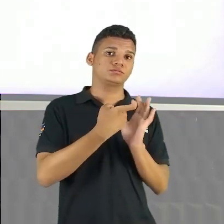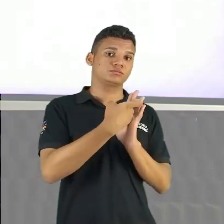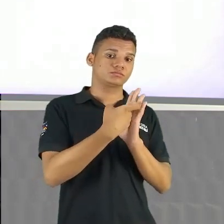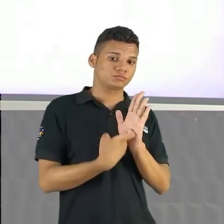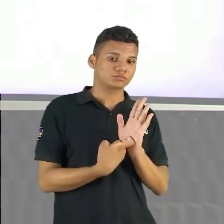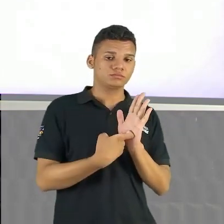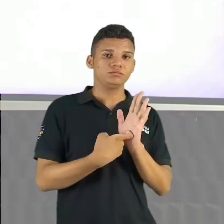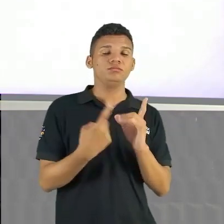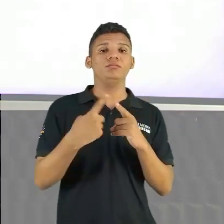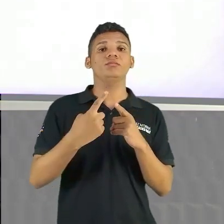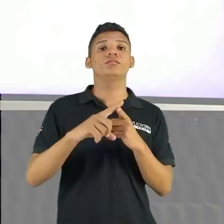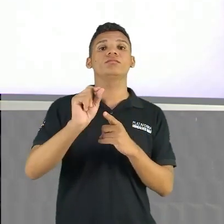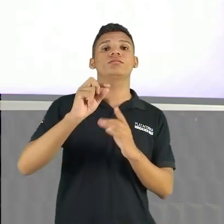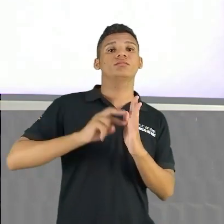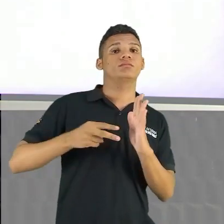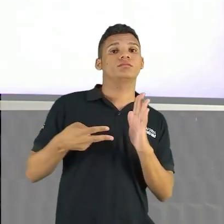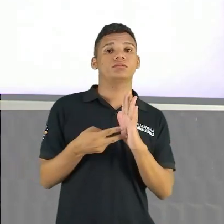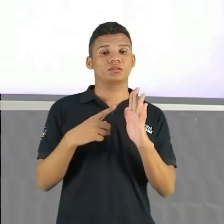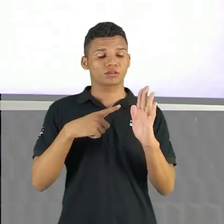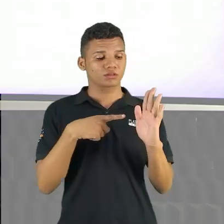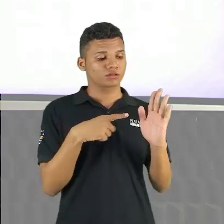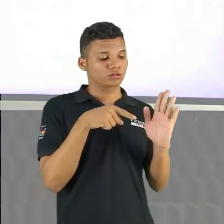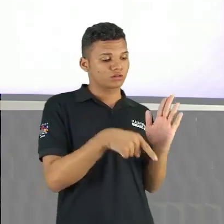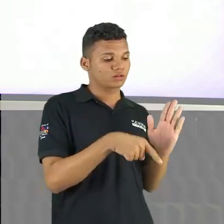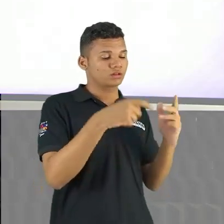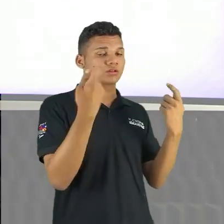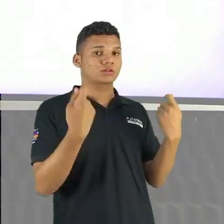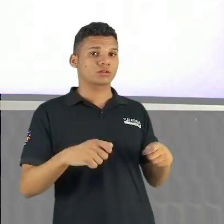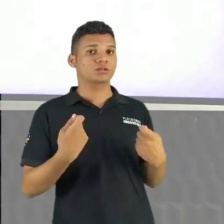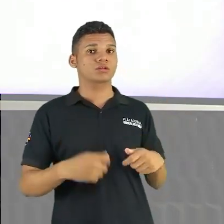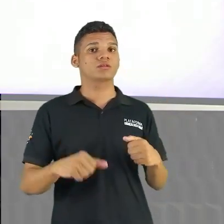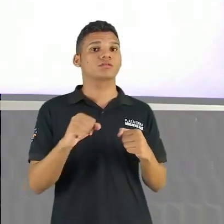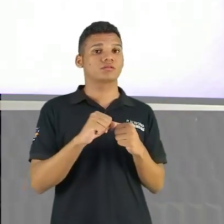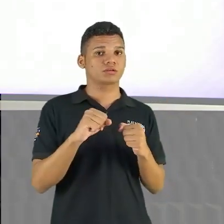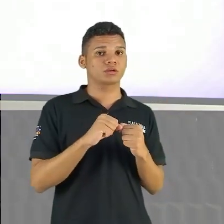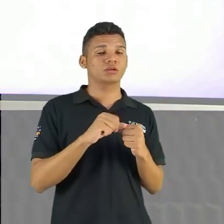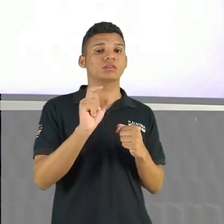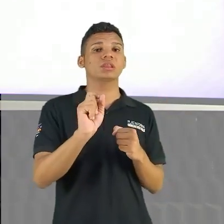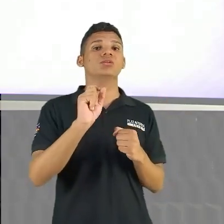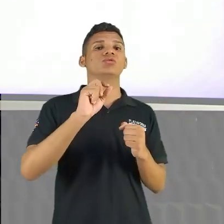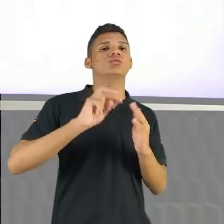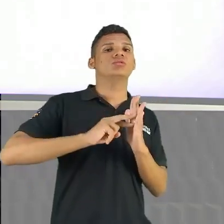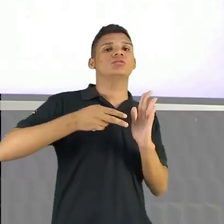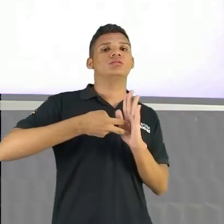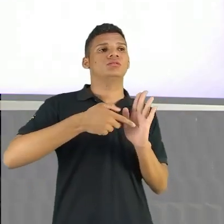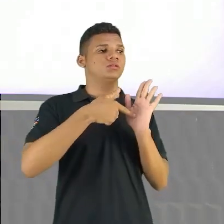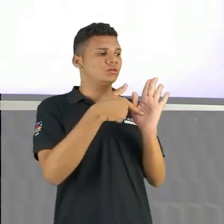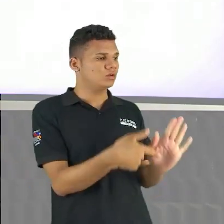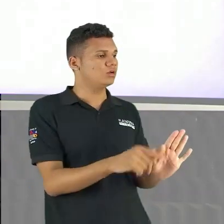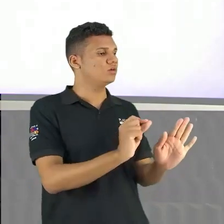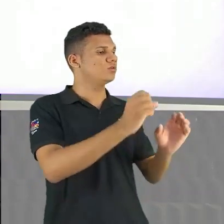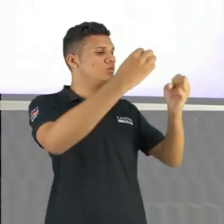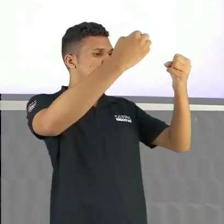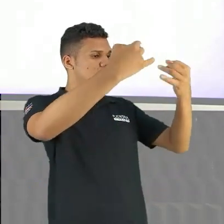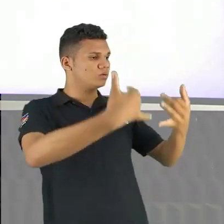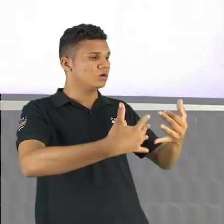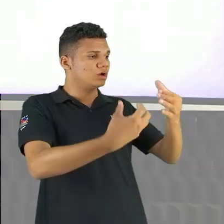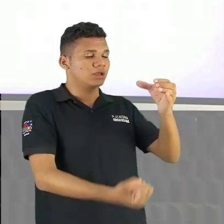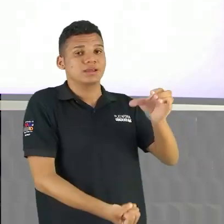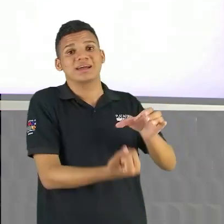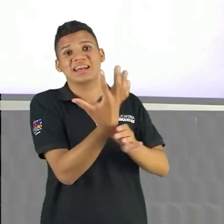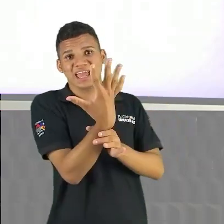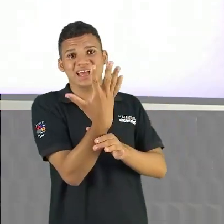dissertativo significa dizer que ali Você precisará expor relatar